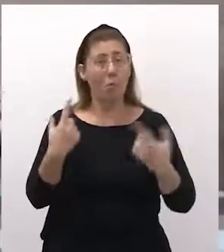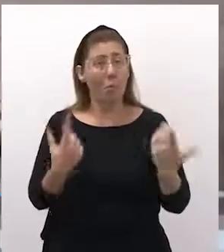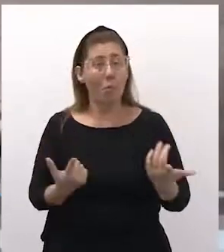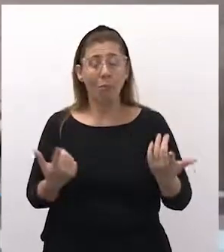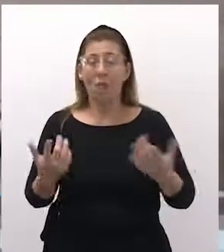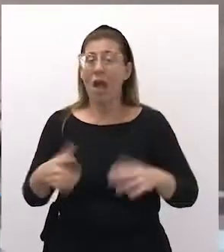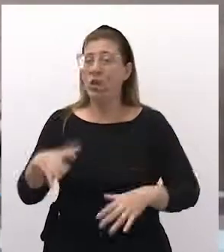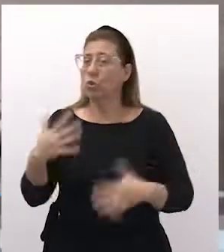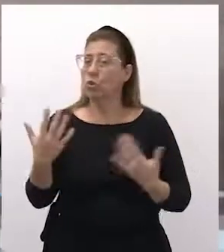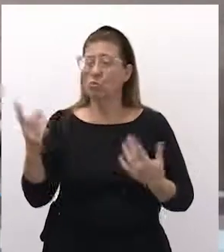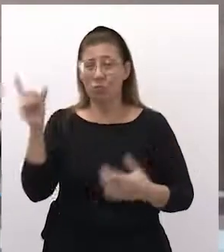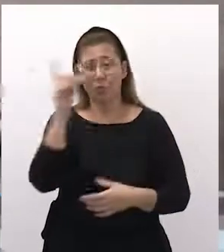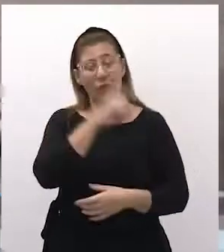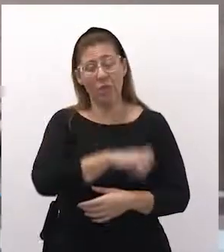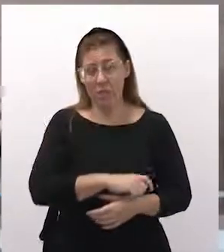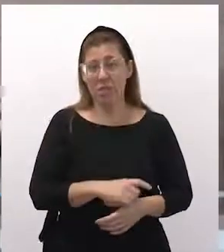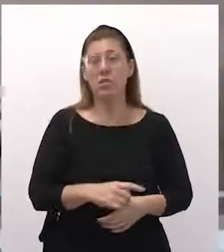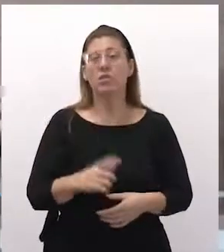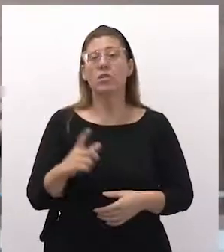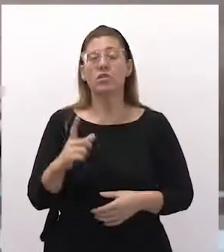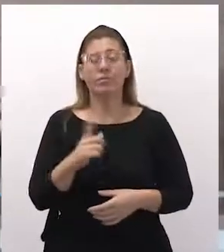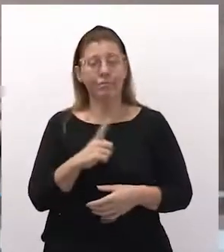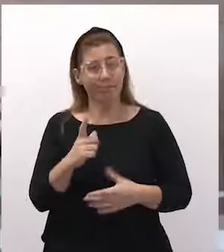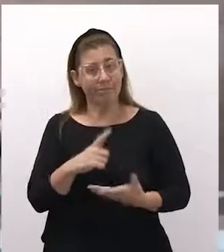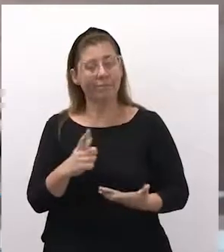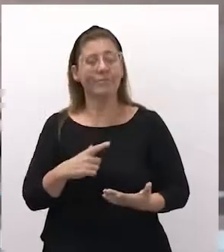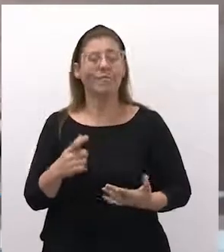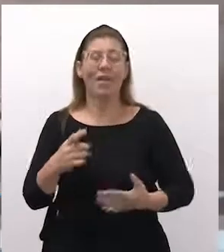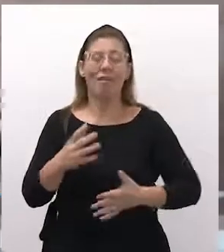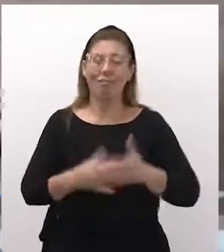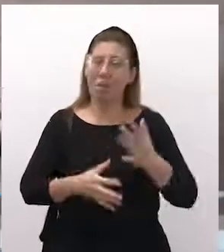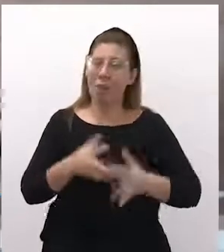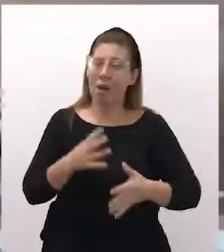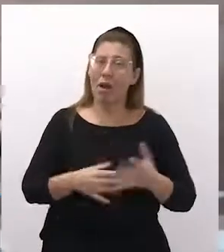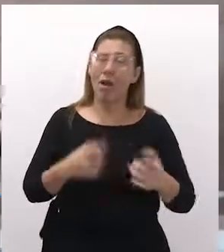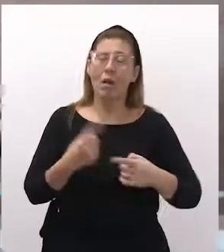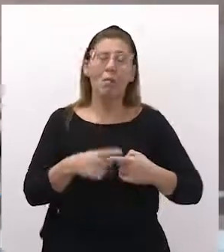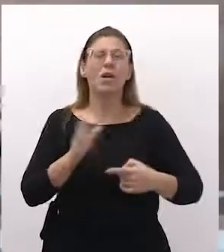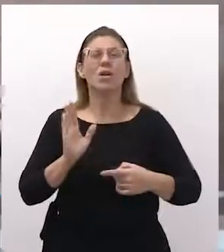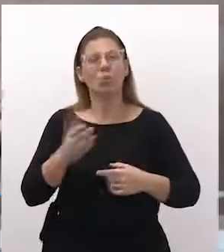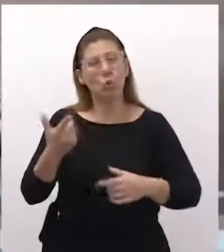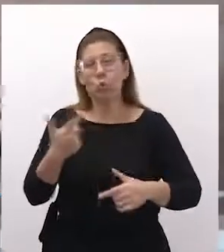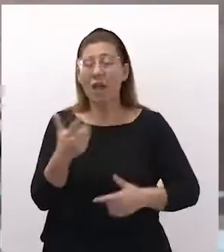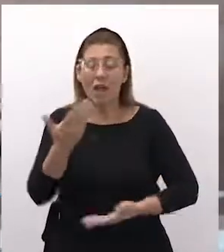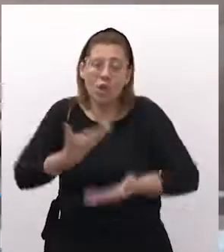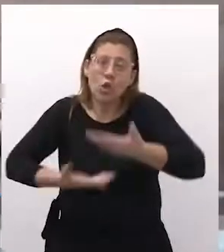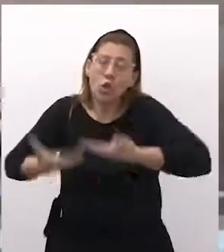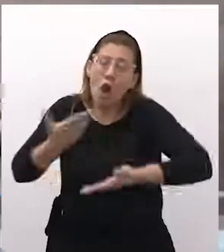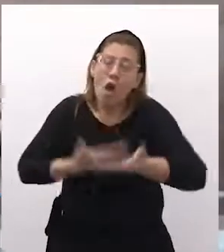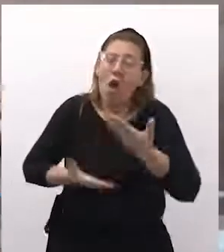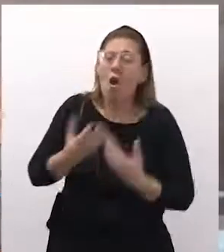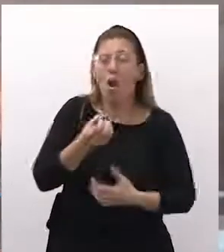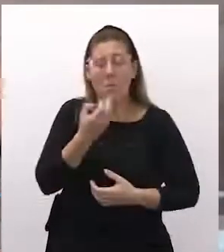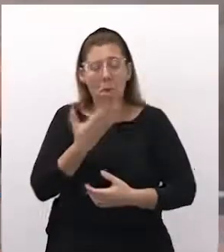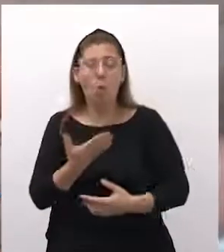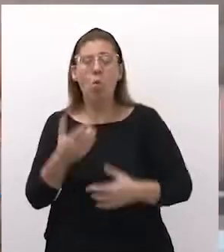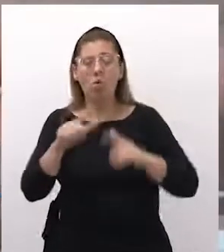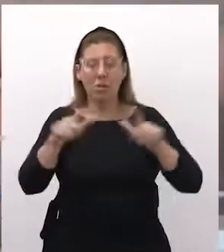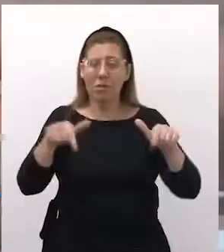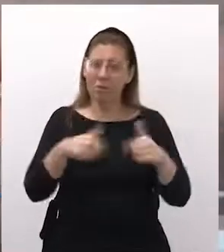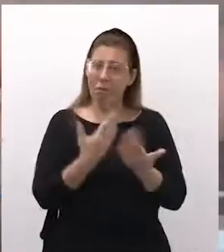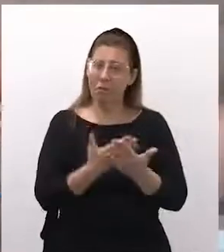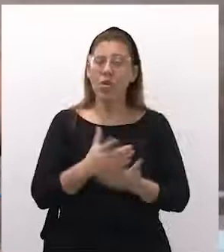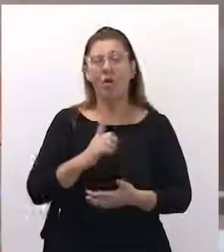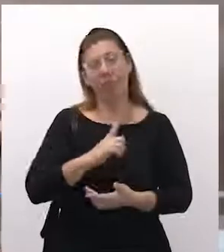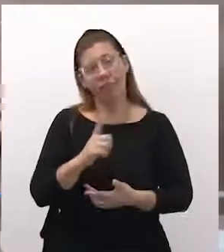mais difícil, eu acho que tende a ficar mais maçante, né, porque a gente não tem aquela troca tão boa, e esse é um tema que